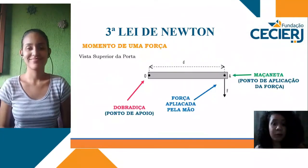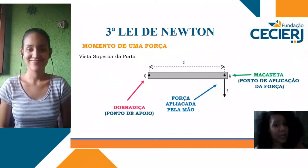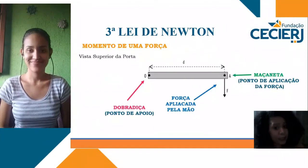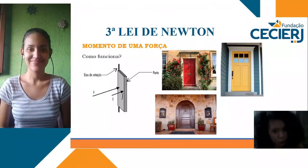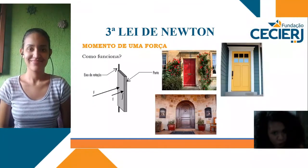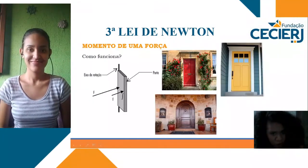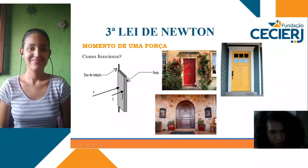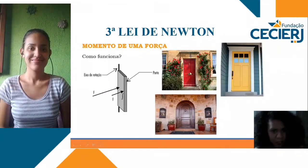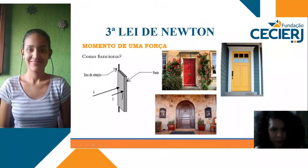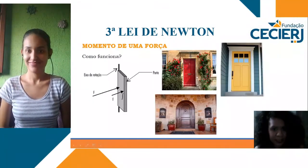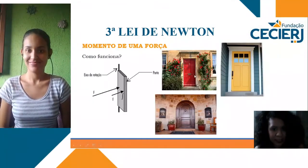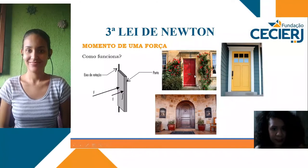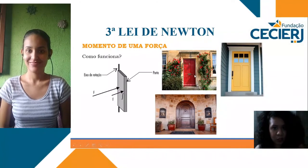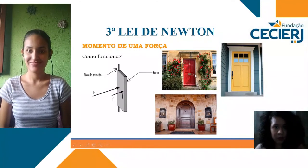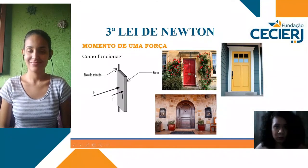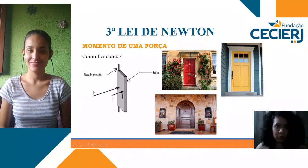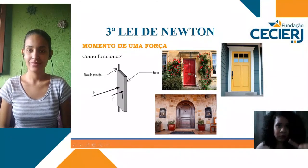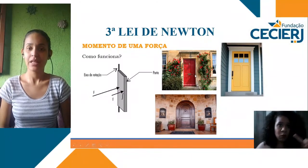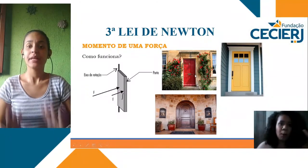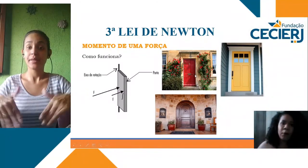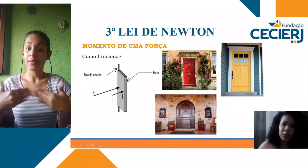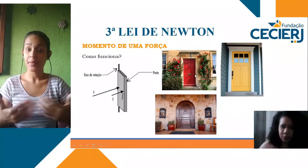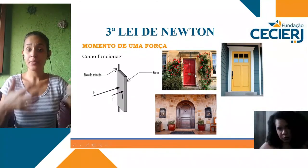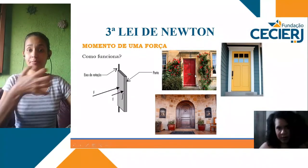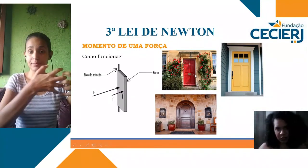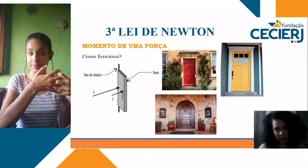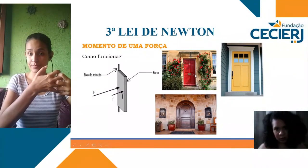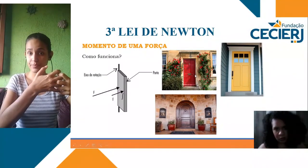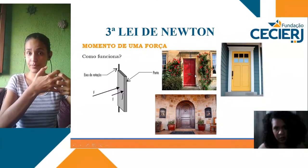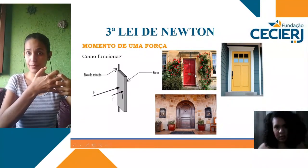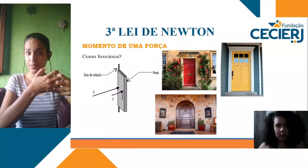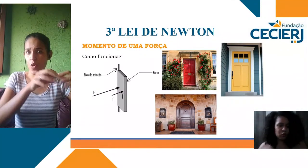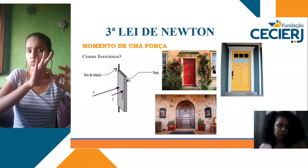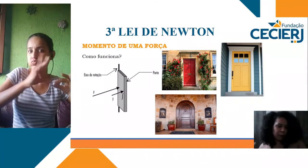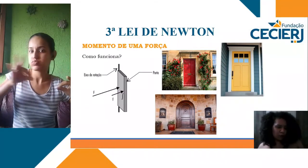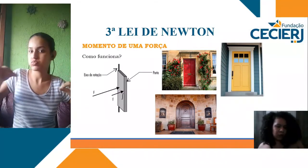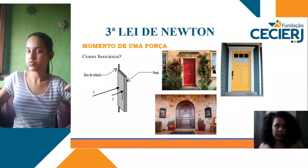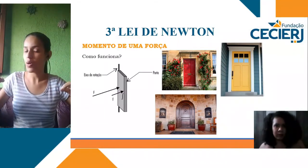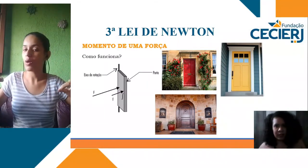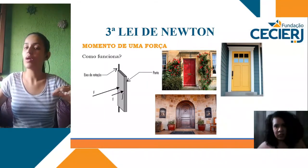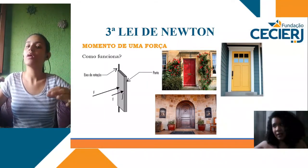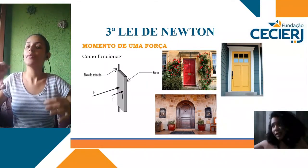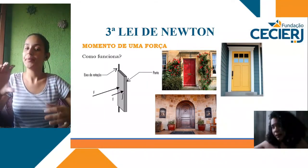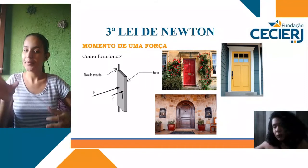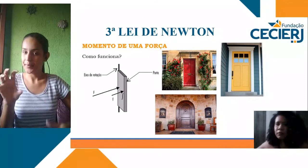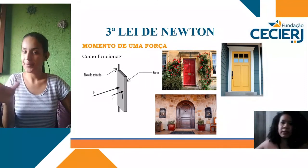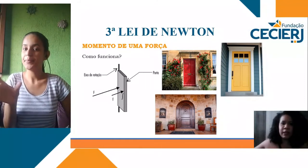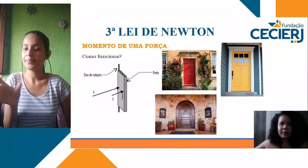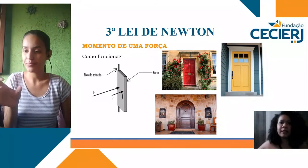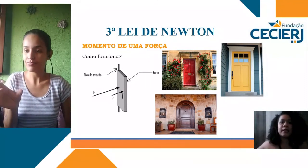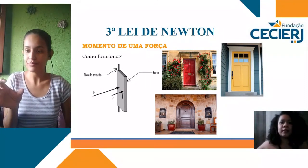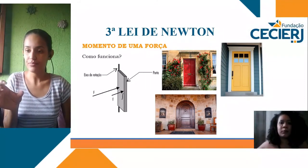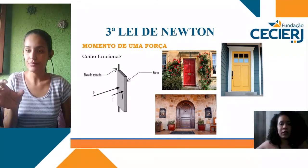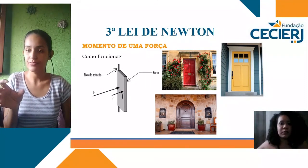E é por esse motivo que as maçanetas ficam no lado oposto às dobradiças. Então, de um ponto você tem a dobradiça, lá no outro você